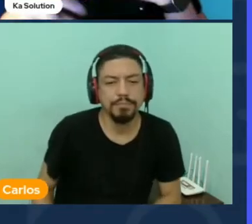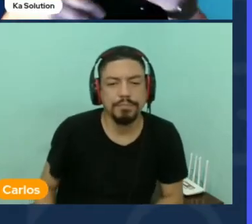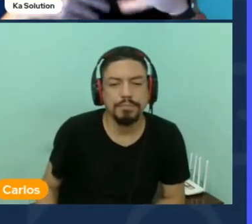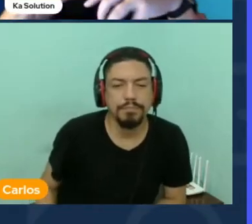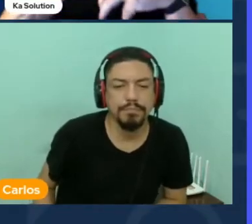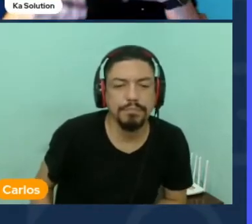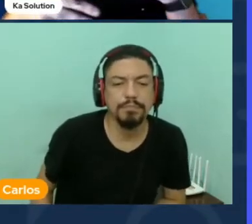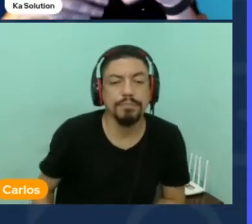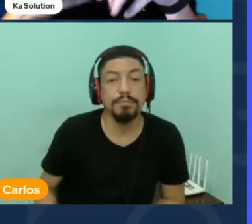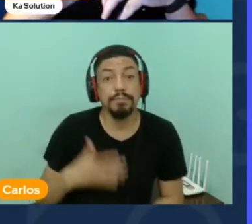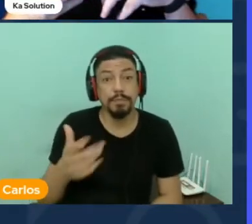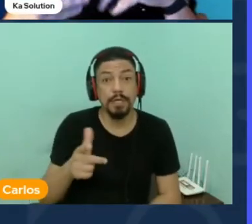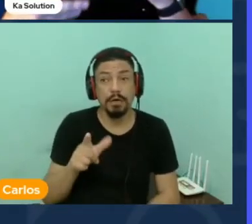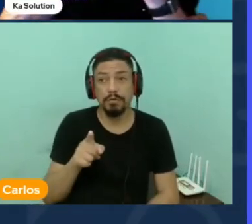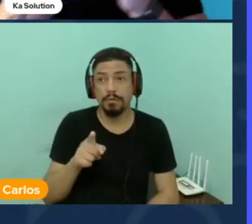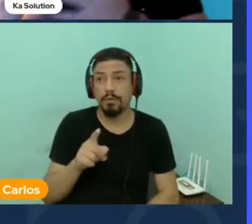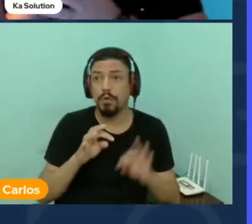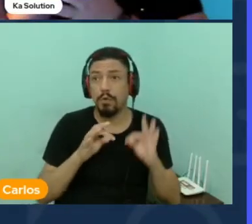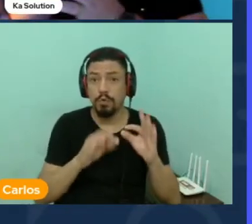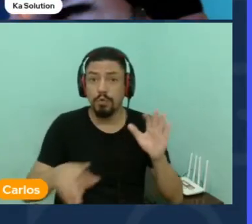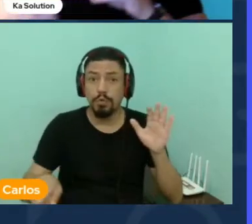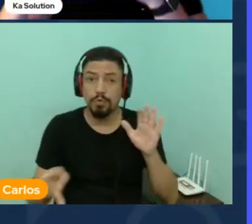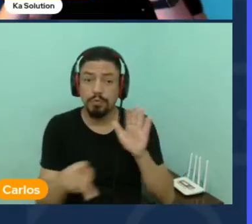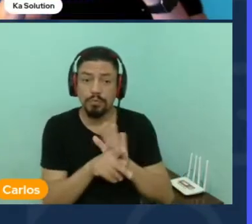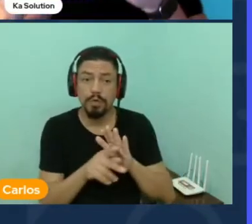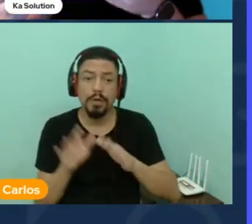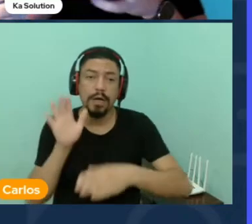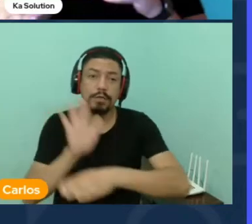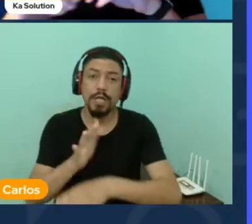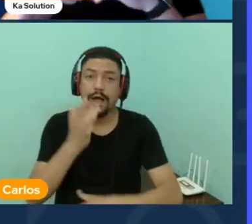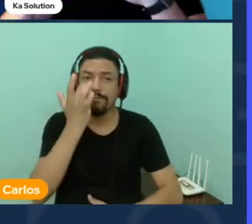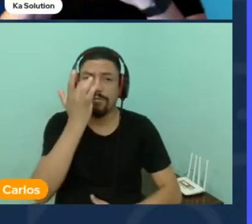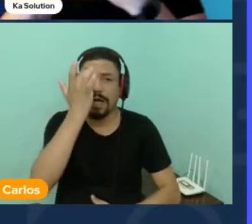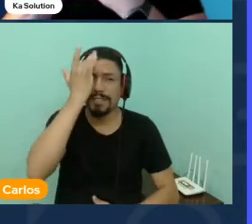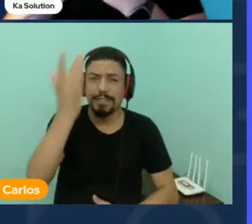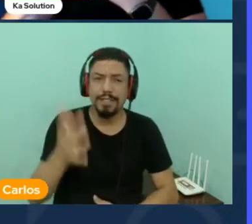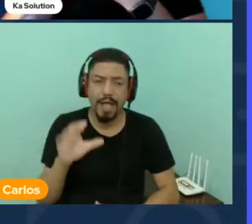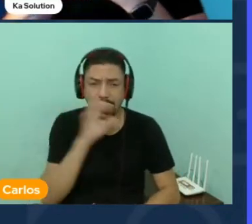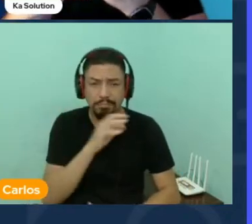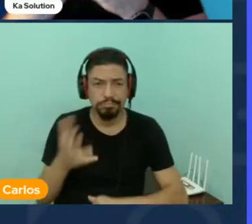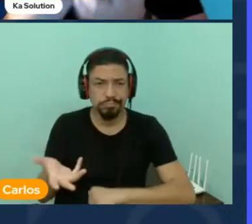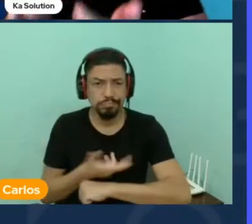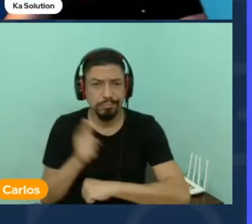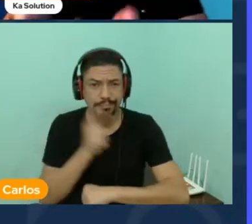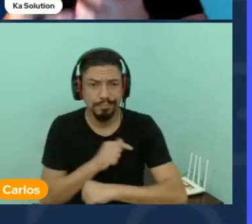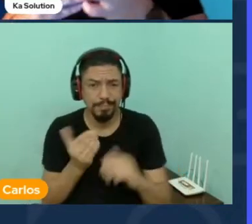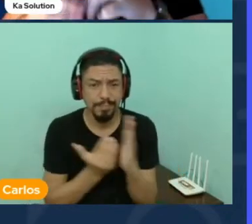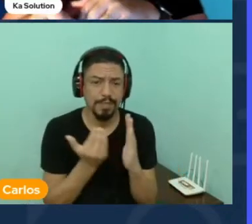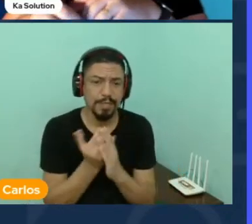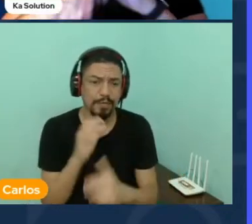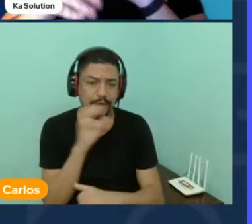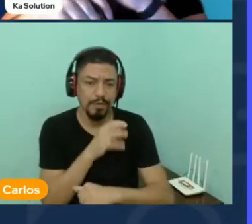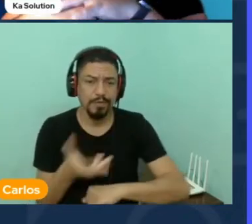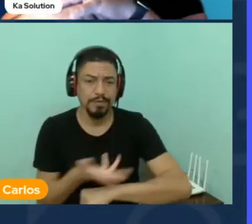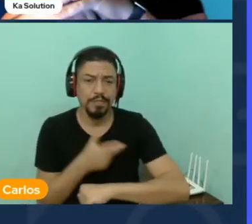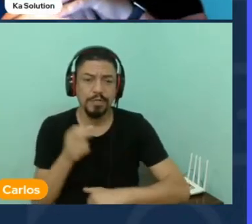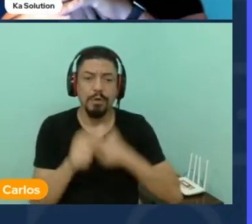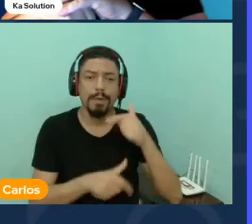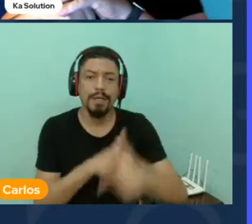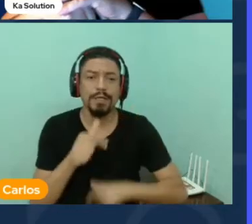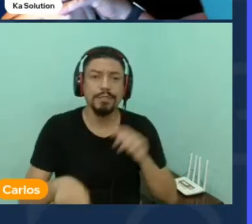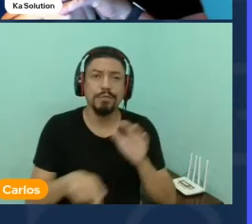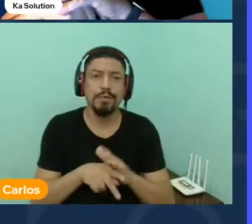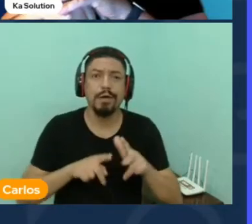Então, pessoal, é realmente aí tudo para facilitar, para agilizar, para que a gente ganhe velocidade na operação dos